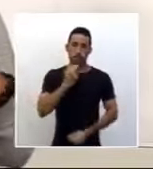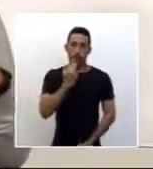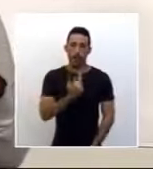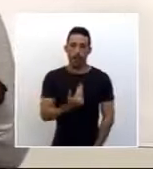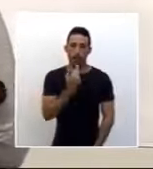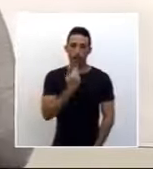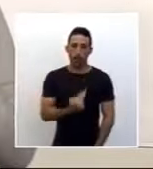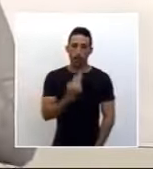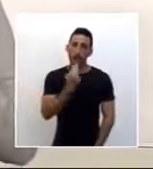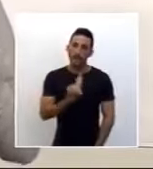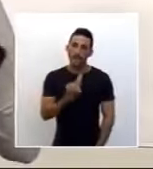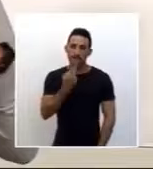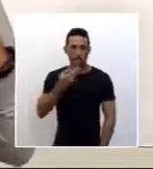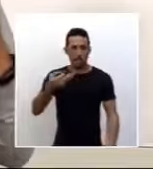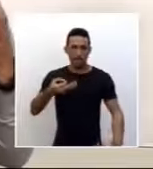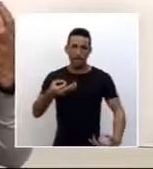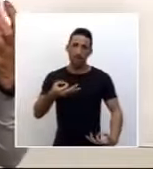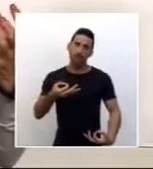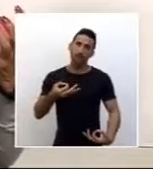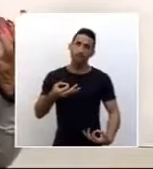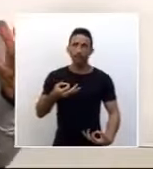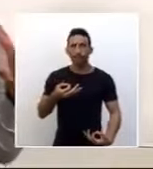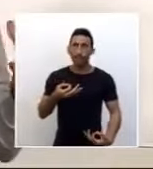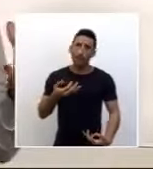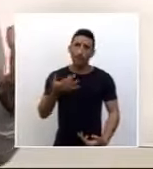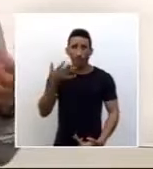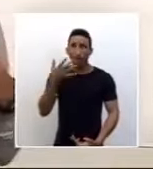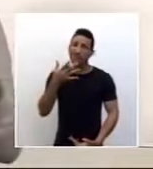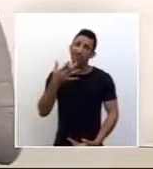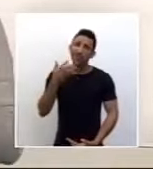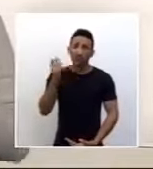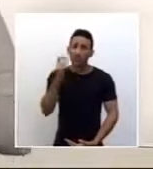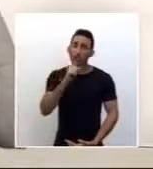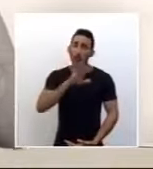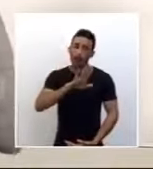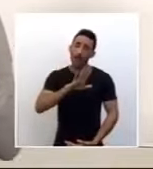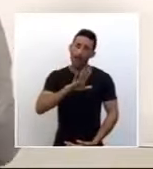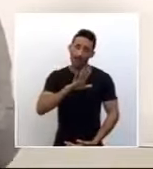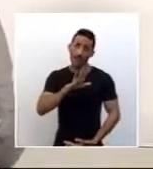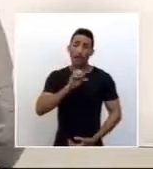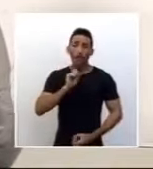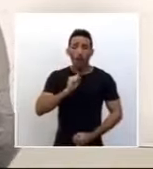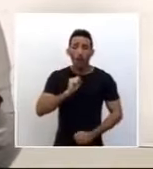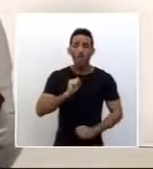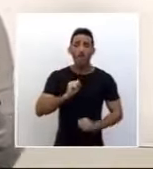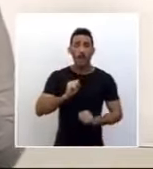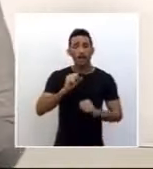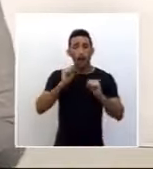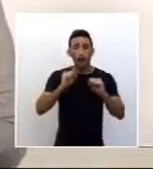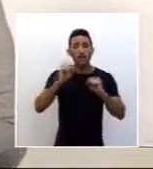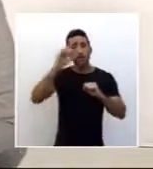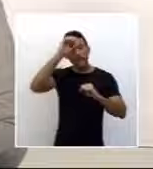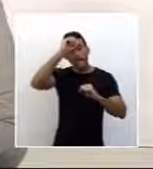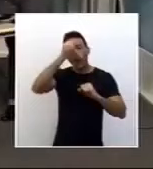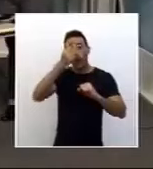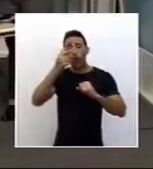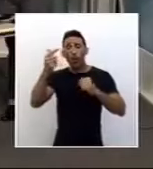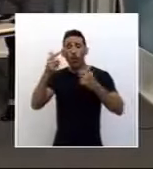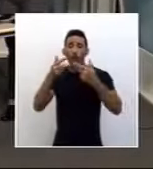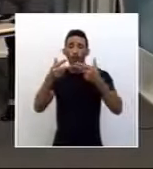e mas ele está abrindo os olhos dele para um novo mundo que é um mundo da língua universal que é o inglês